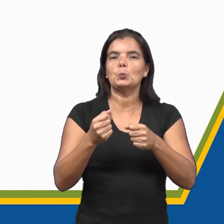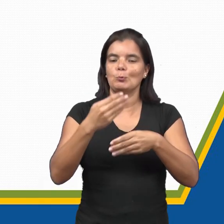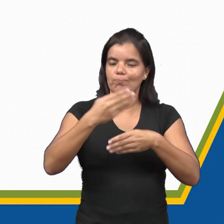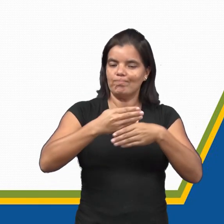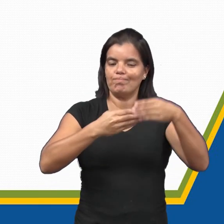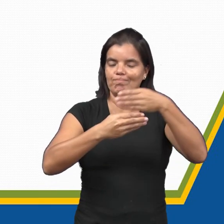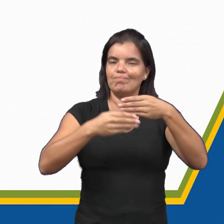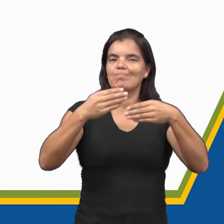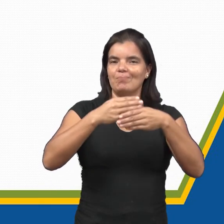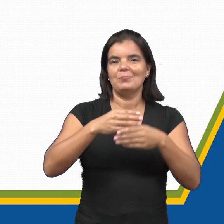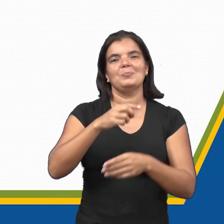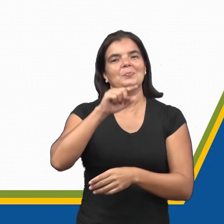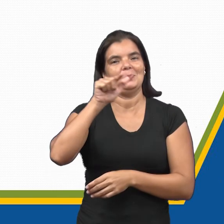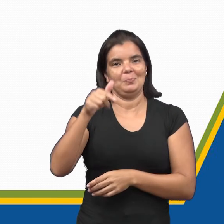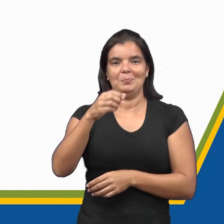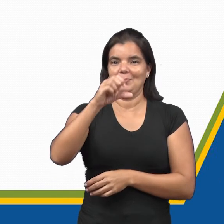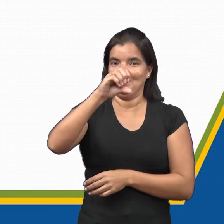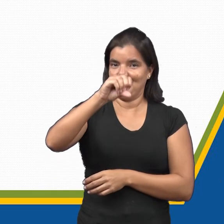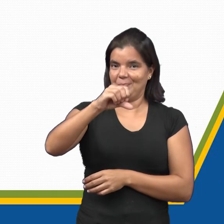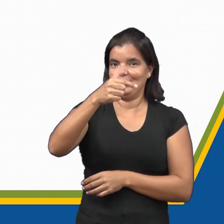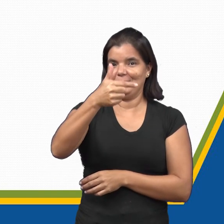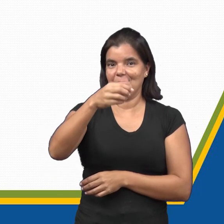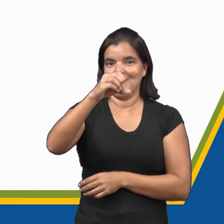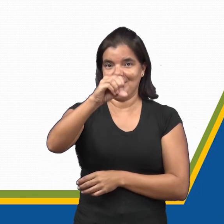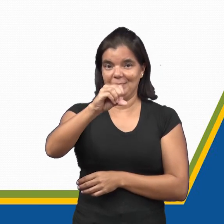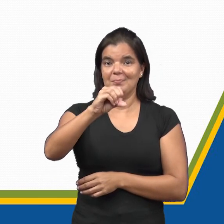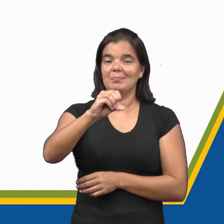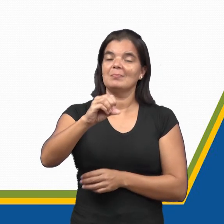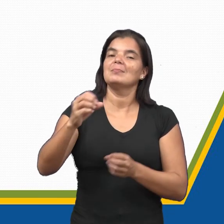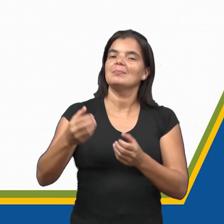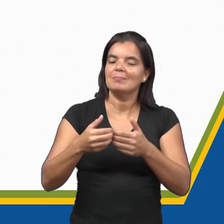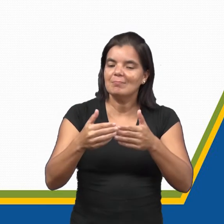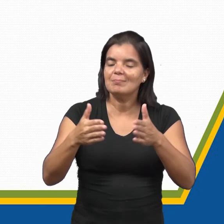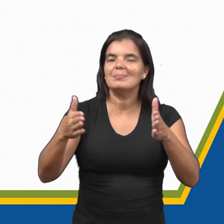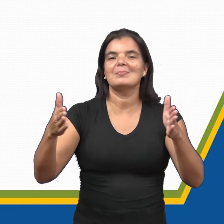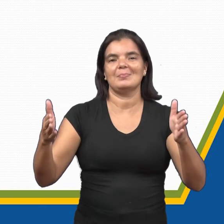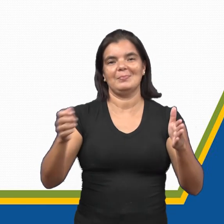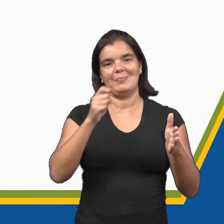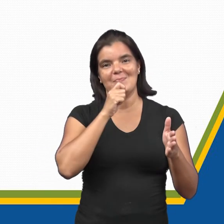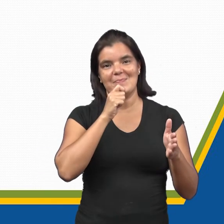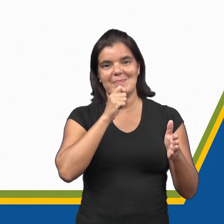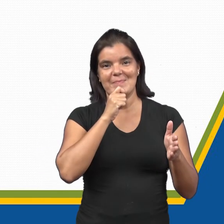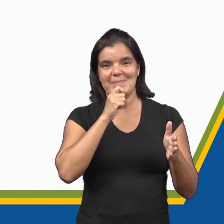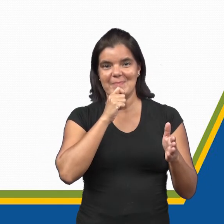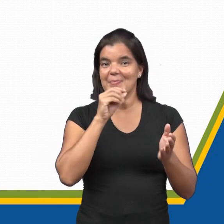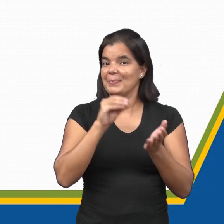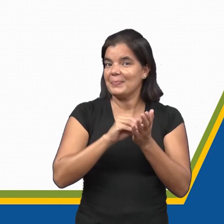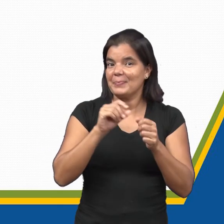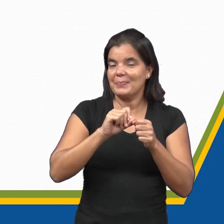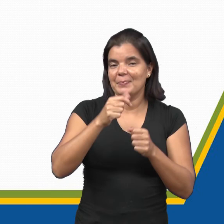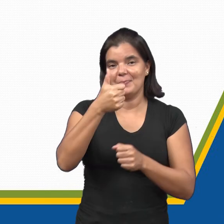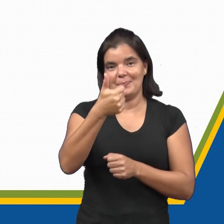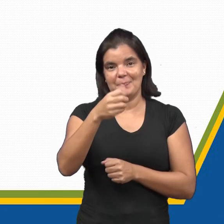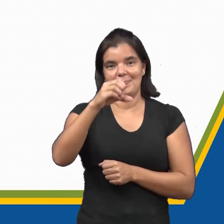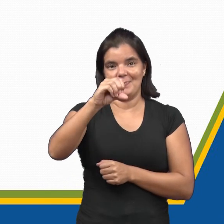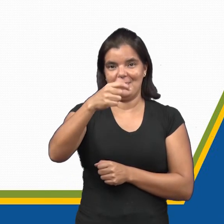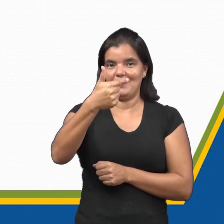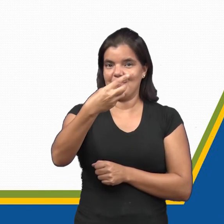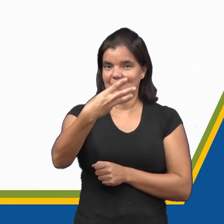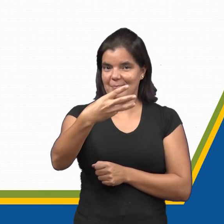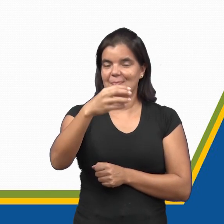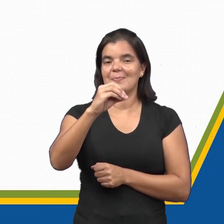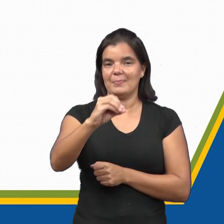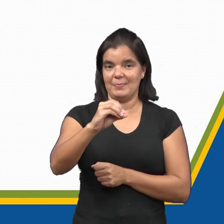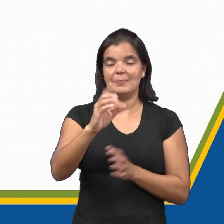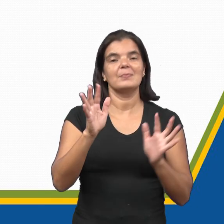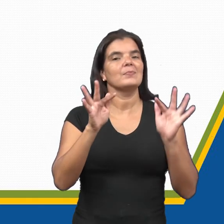obra, iniciada em 1929, foi inaugurada, ainda inacabada, em 1930